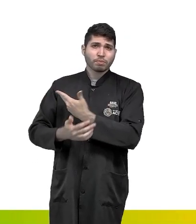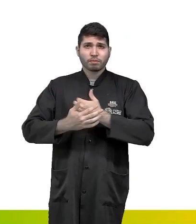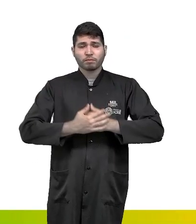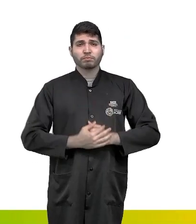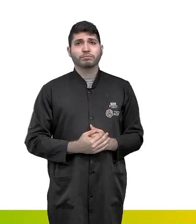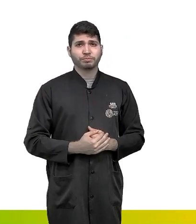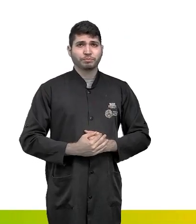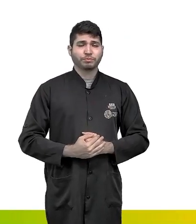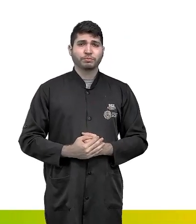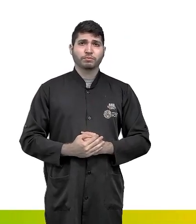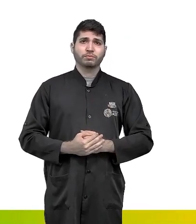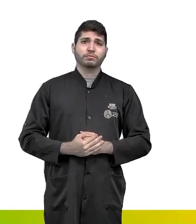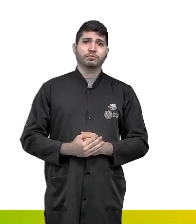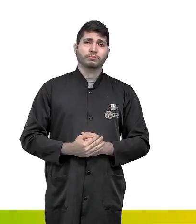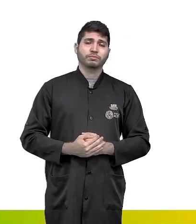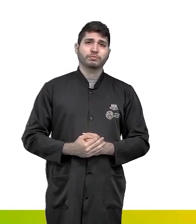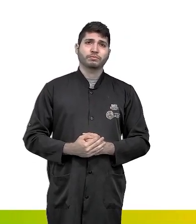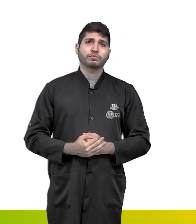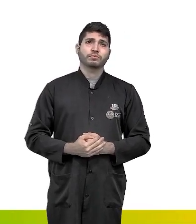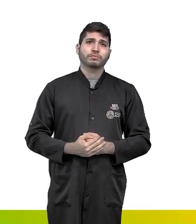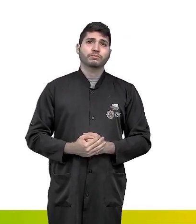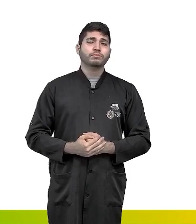São Vicente,